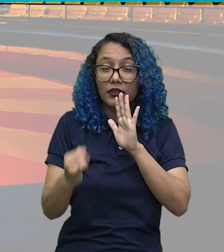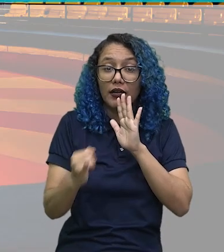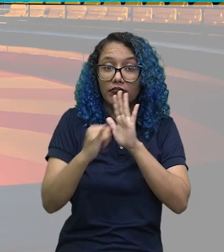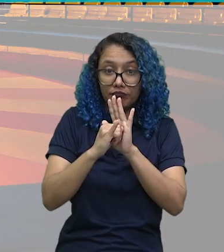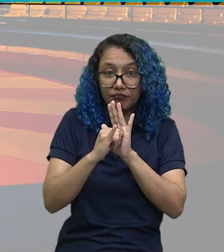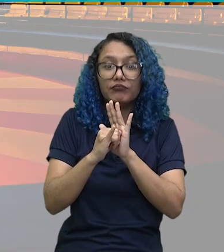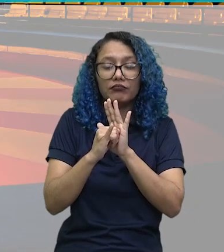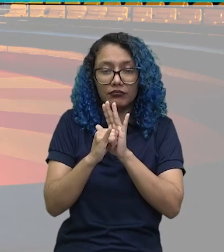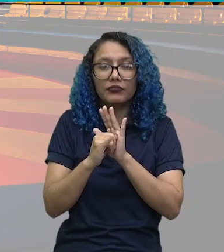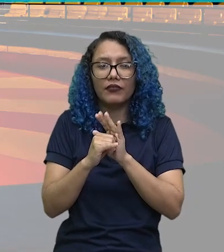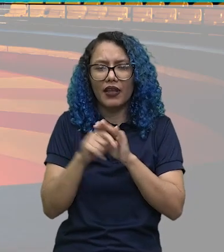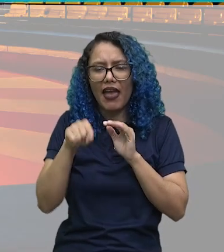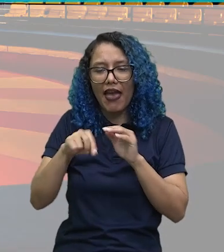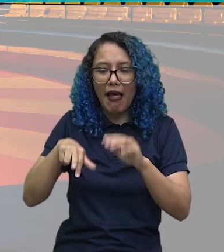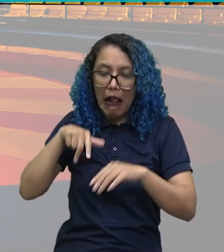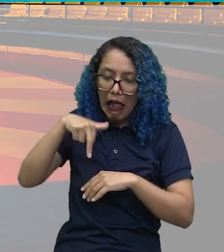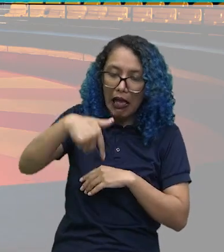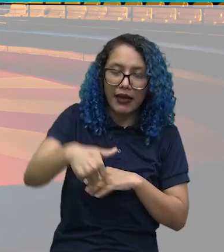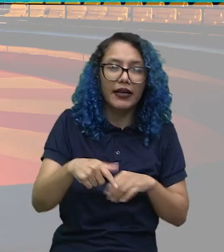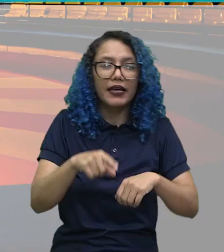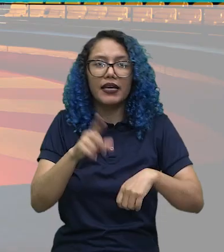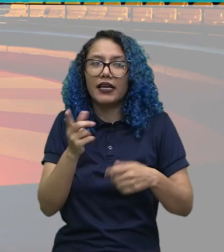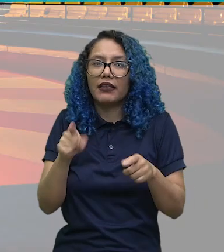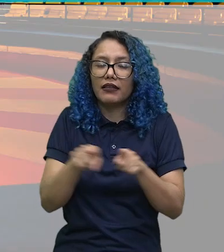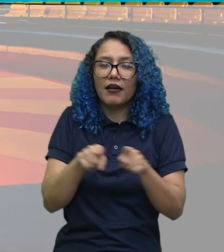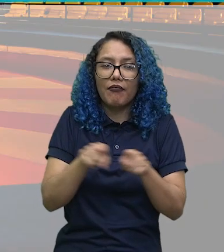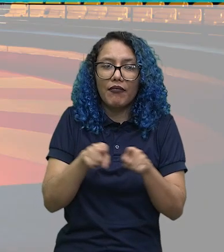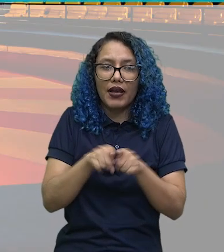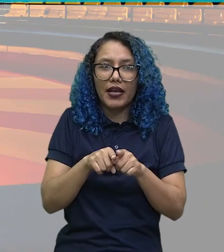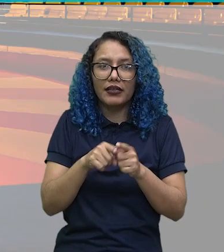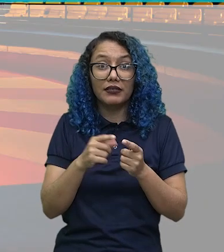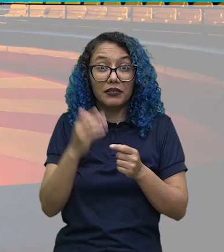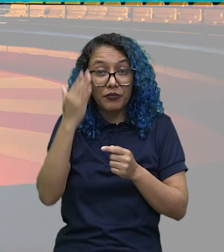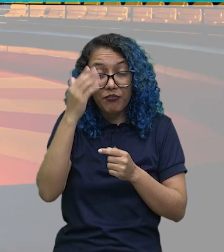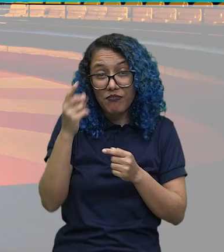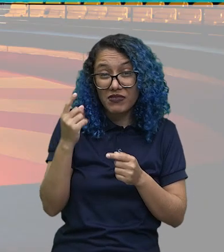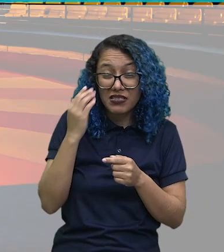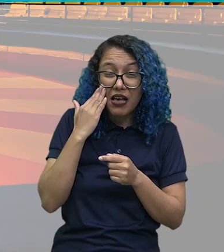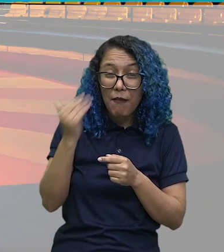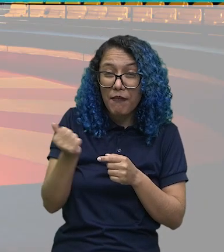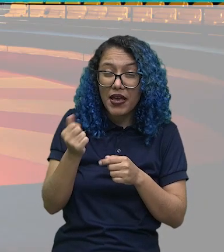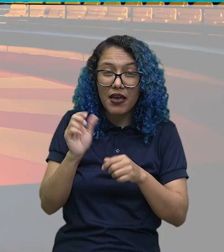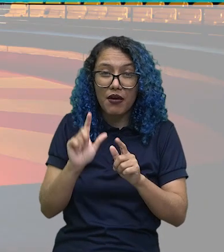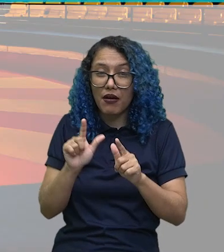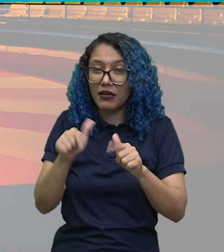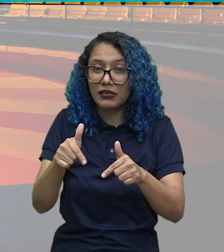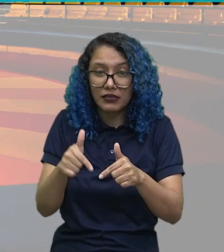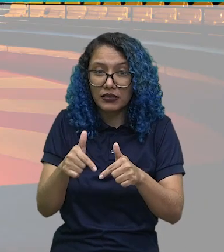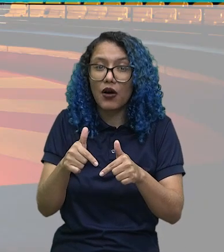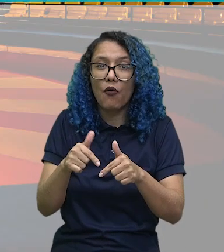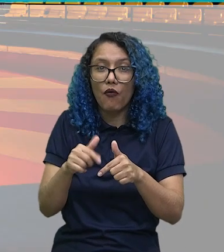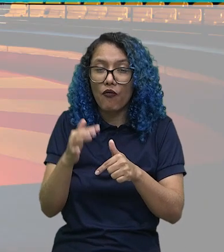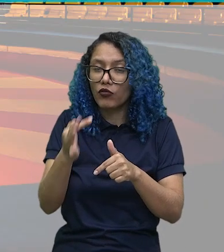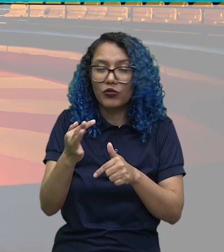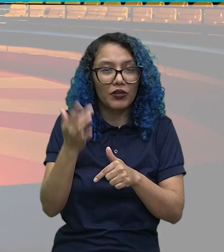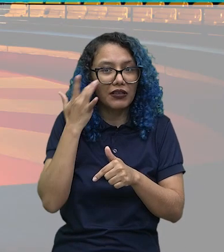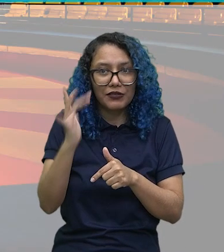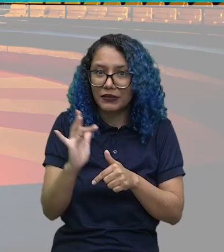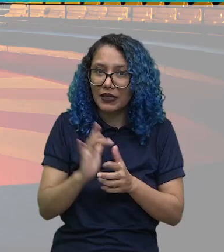cambaleante e imprevisível. Na dramaturgia, Augusto utiliza quedas,